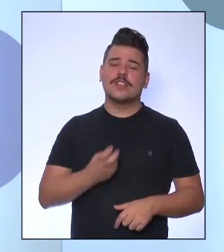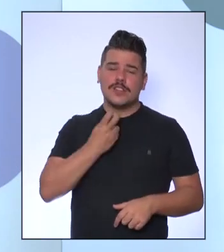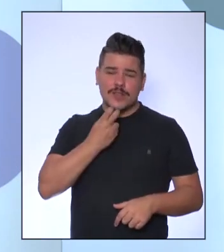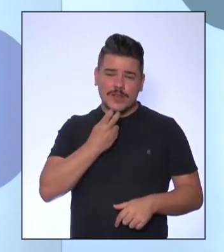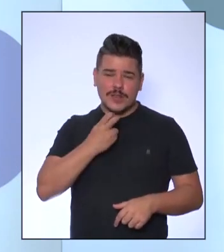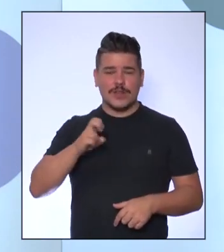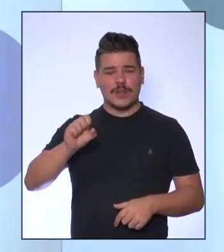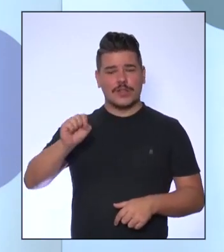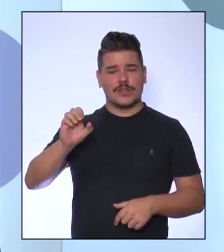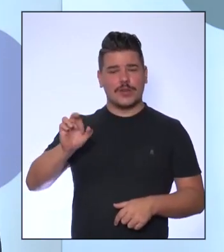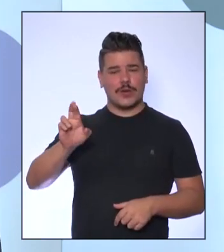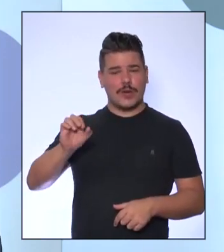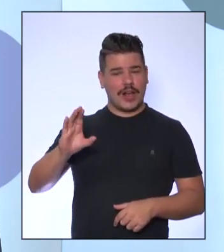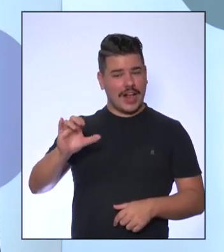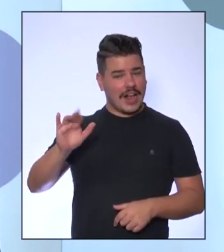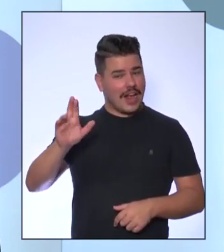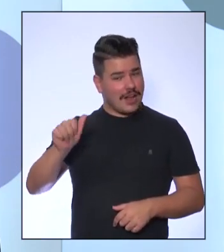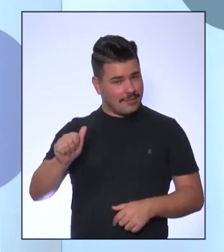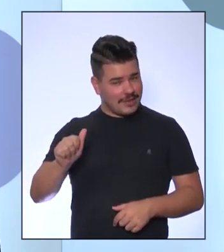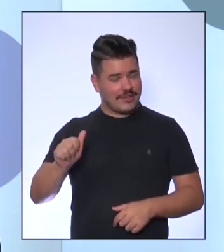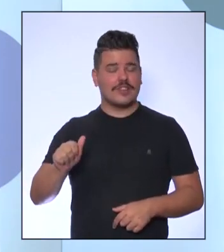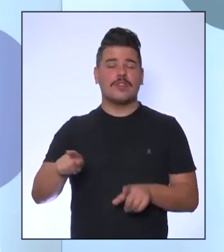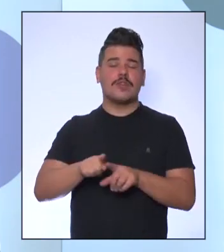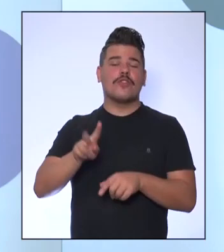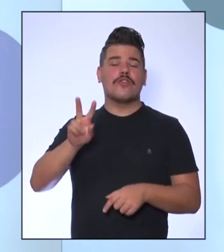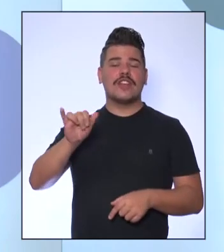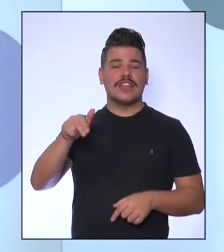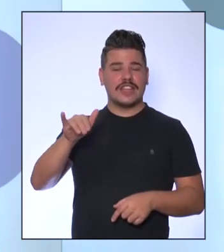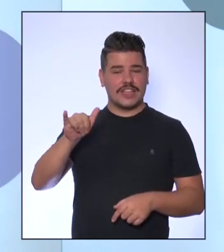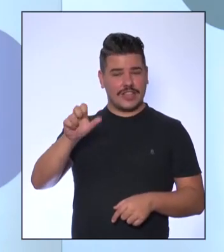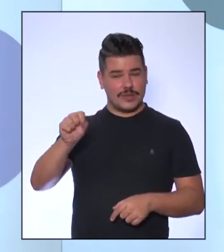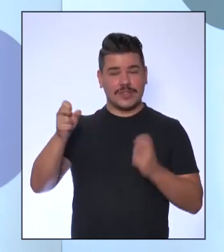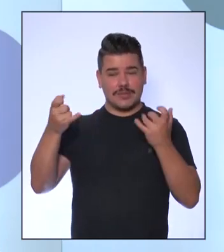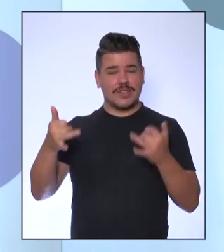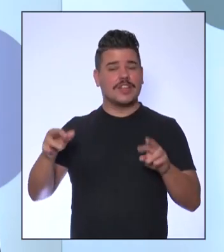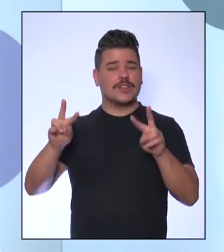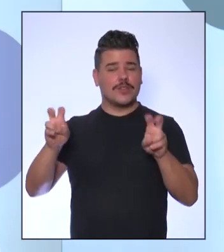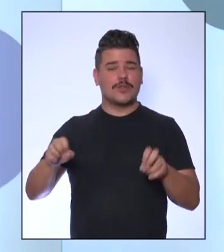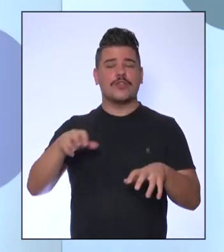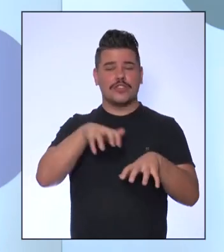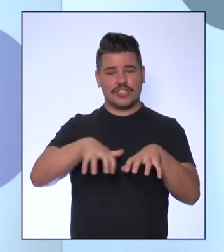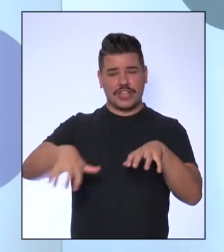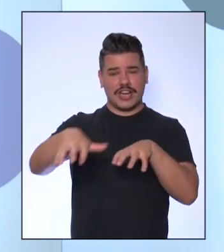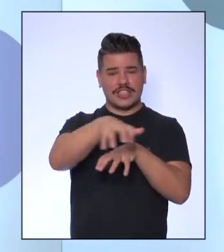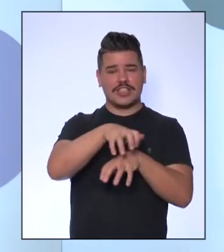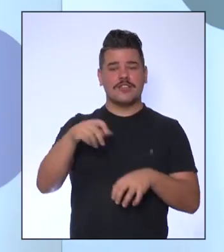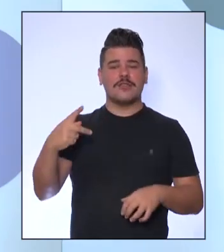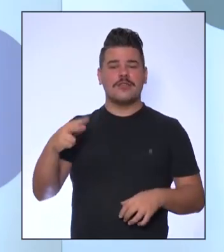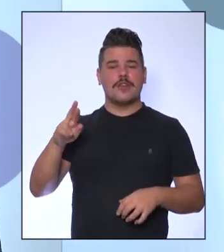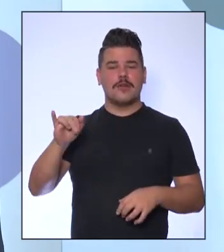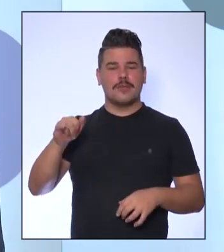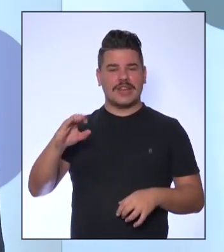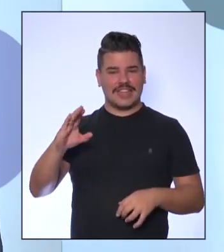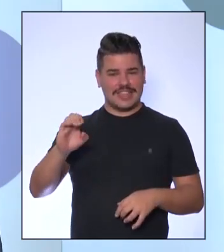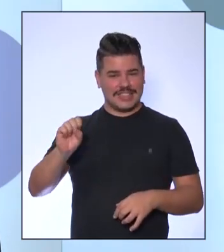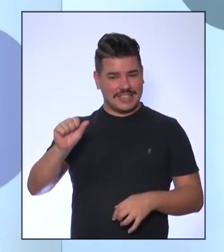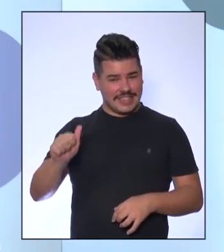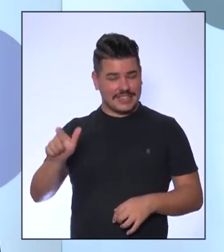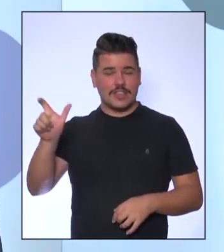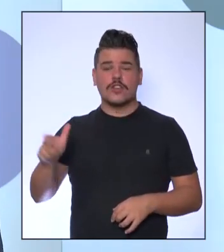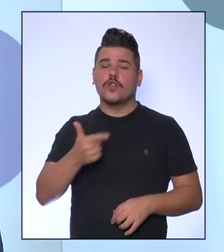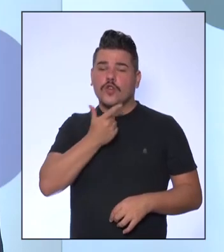Jardim Princesa também, sobre as transformações que houve no bairro. O Luan Giovanni está falando